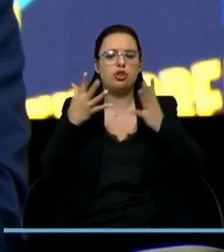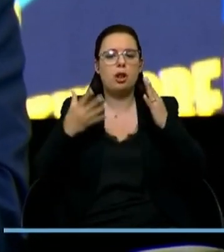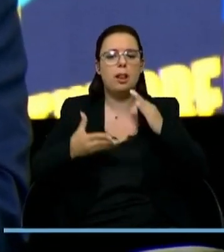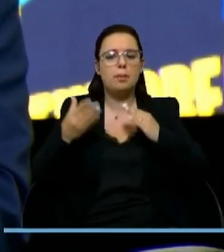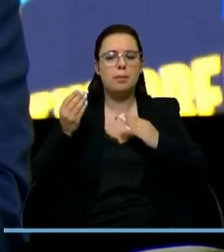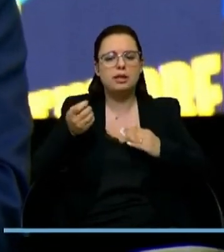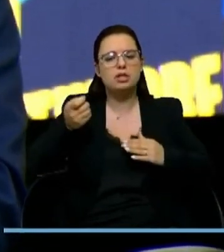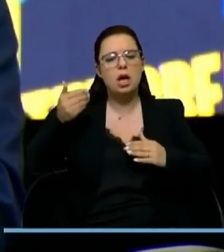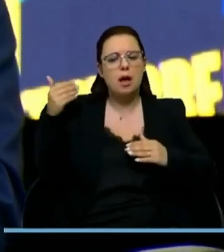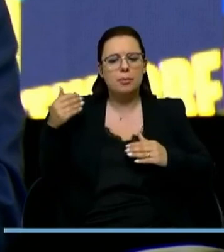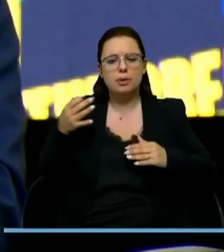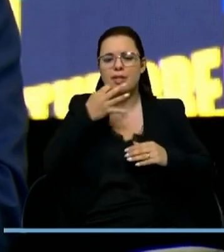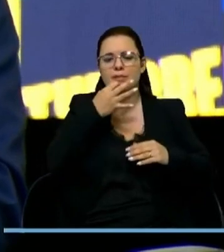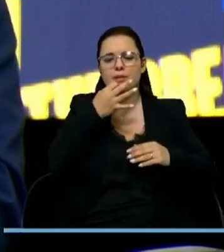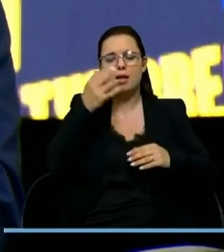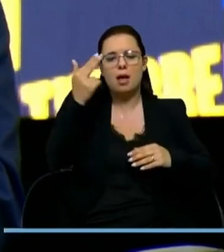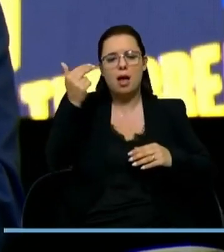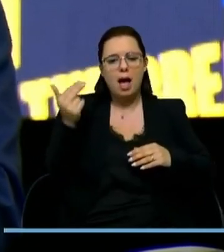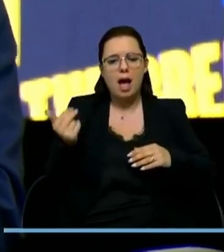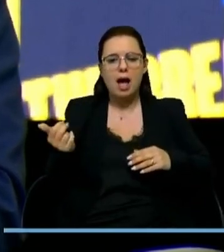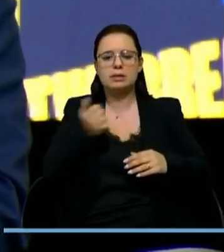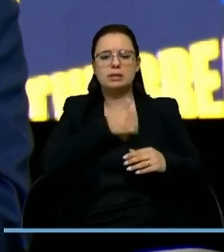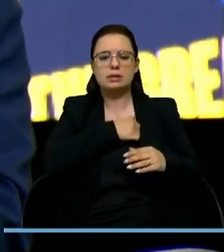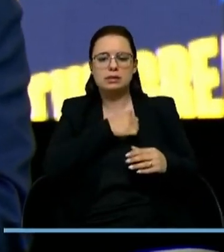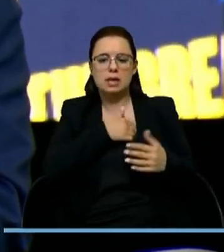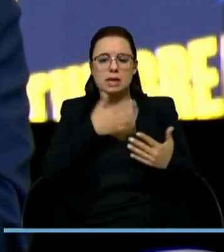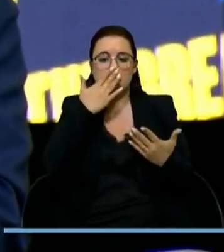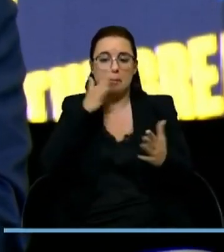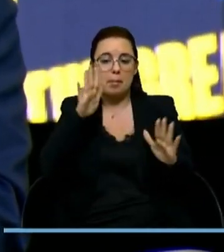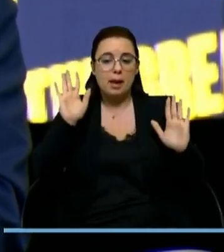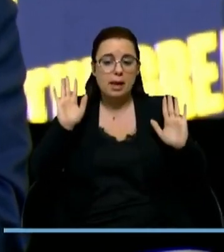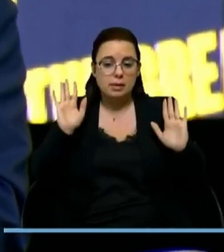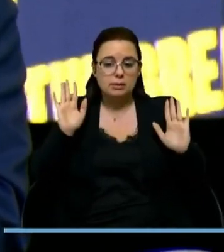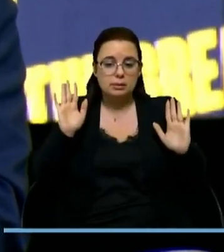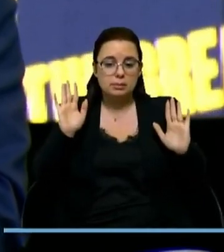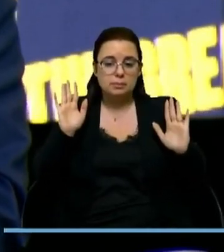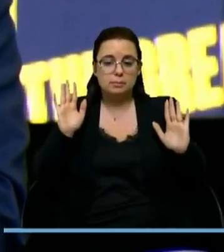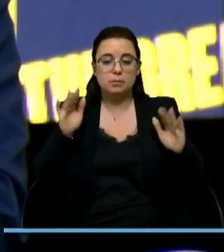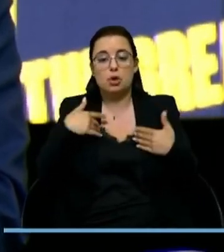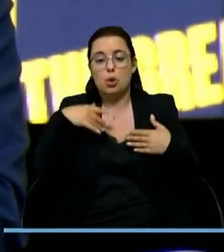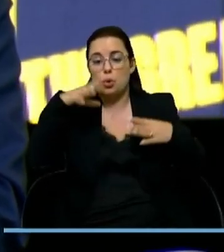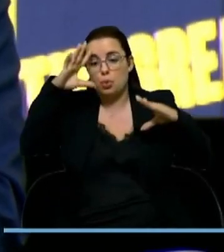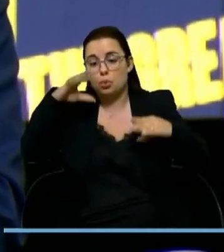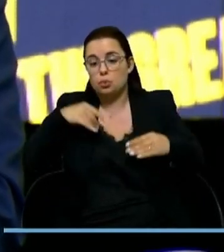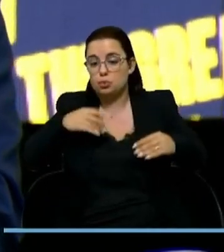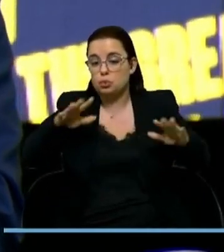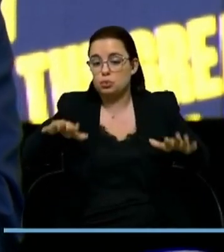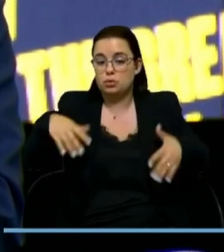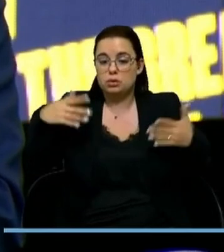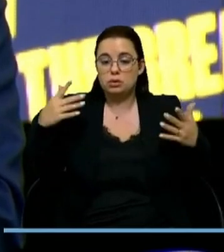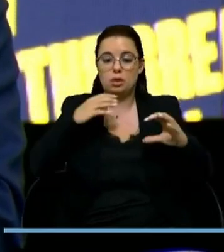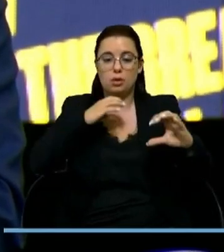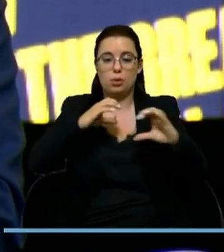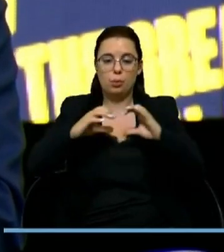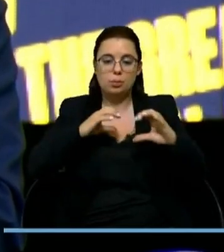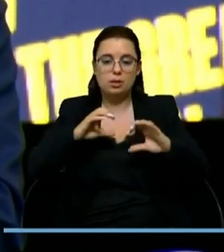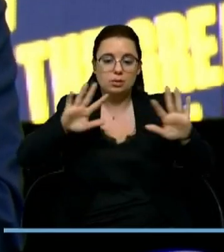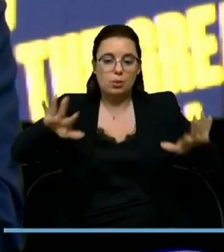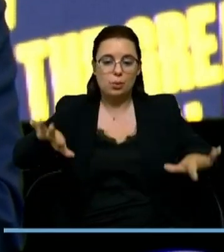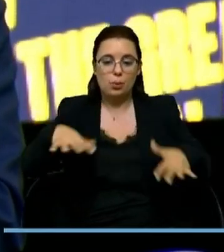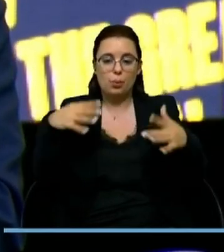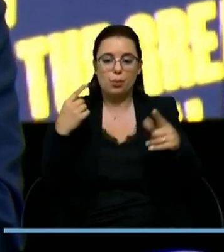Há pouco falava da arte, do imobiliário, parece-me o mais óbvio, sei lá, da comunicação, do que